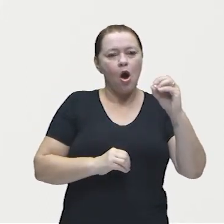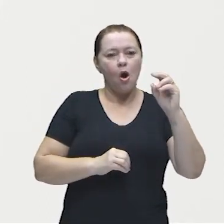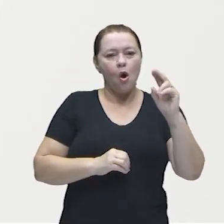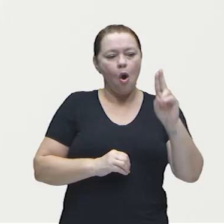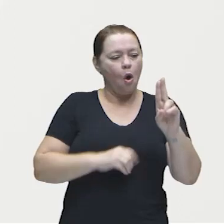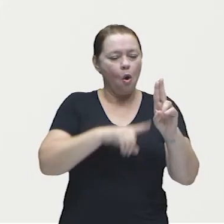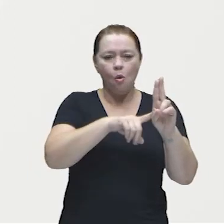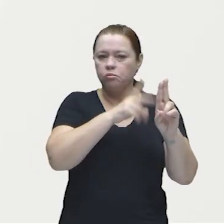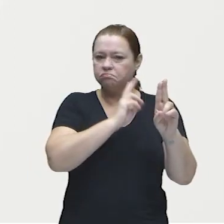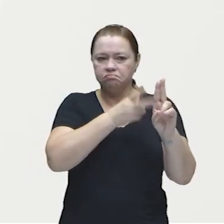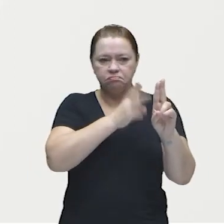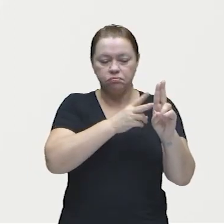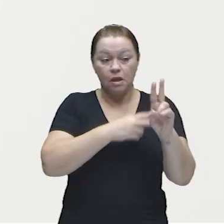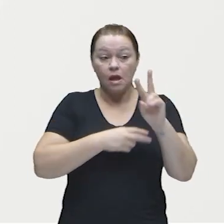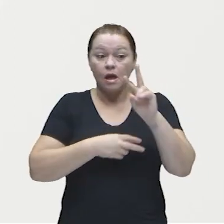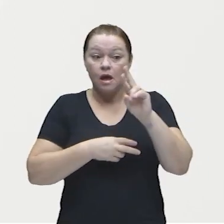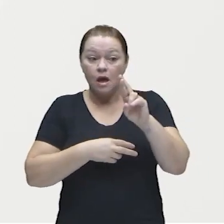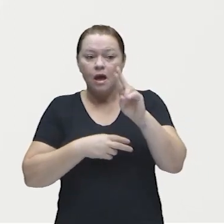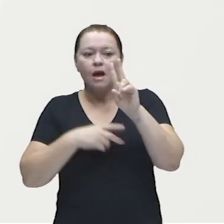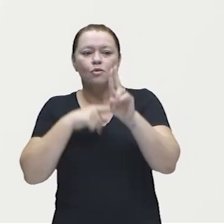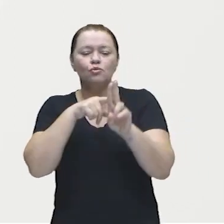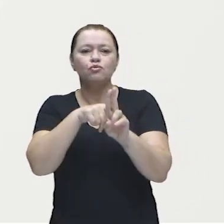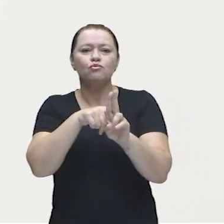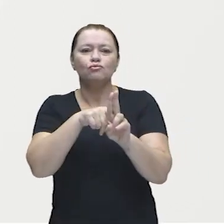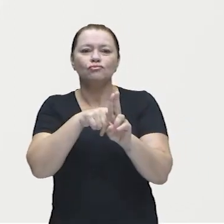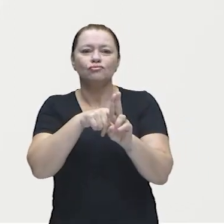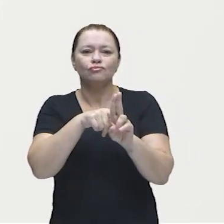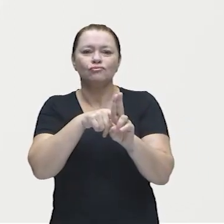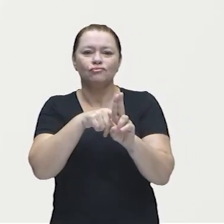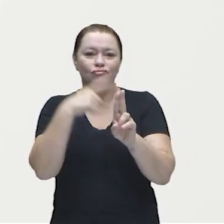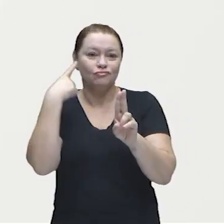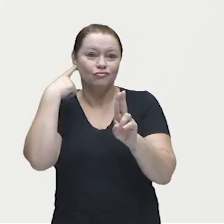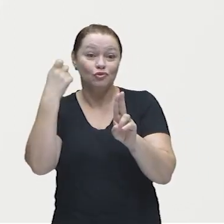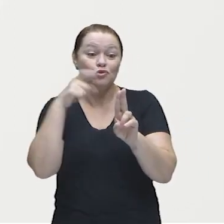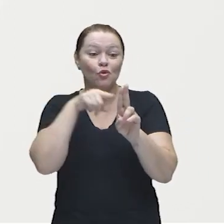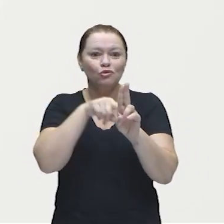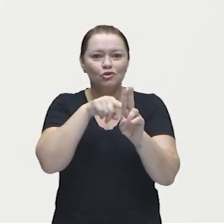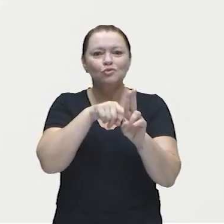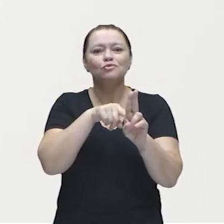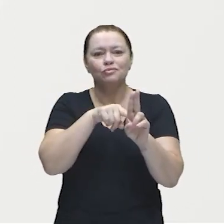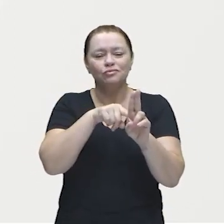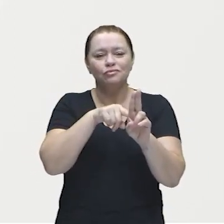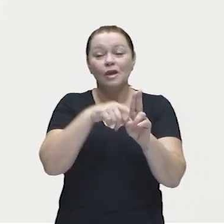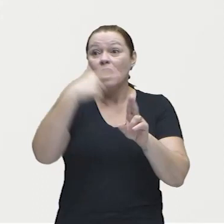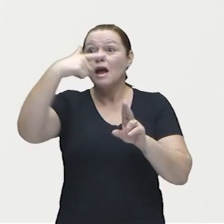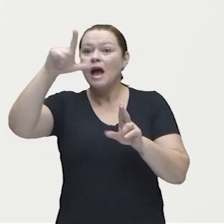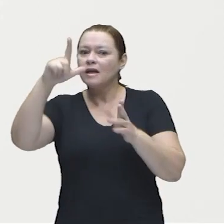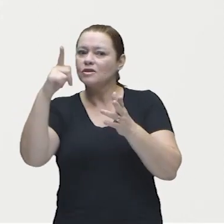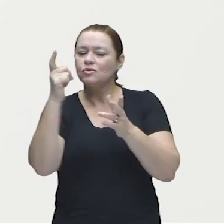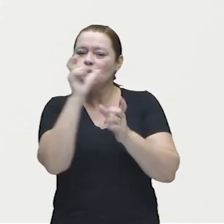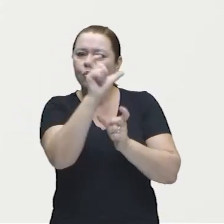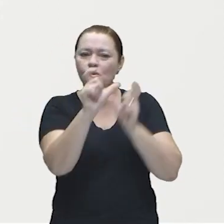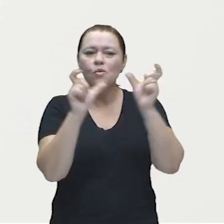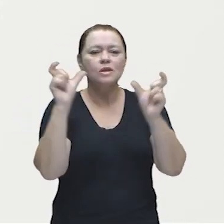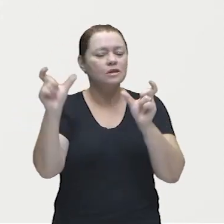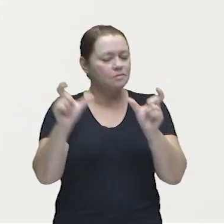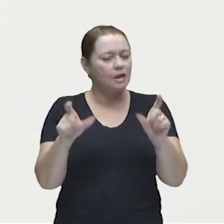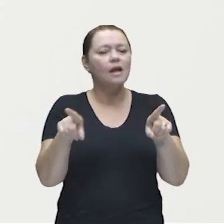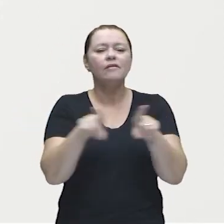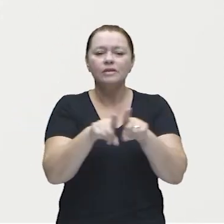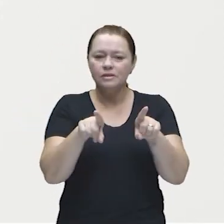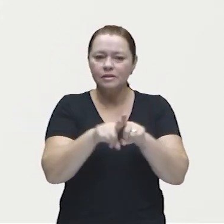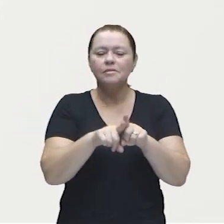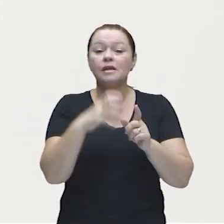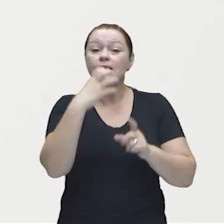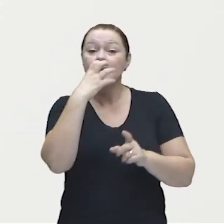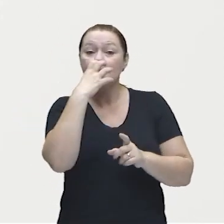e esse aqui tem som de U. O mesmo acontece com as outras palavras, com essas palavras, ó.